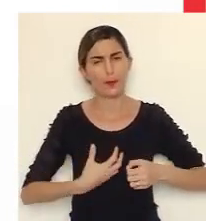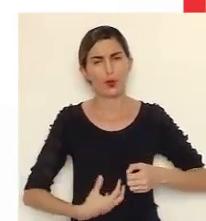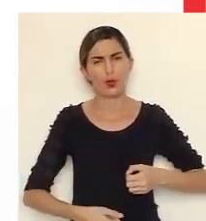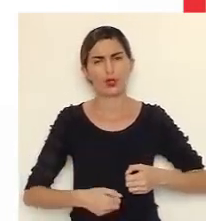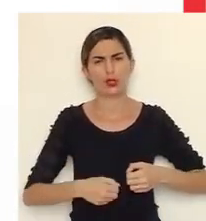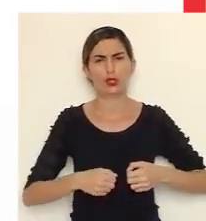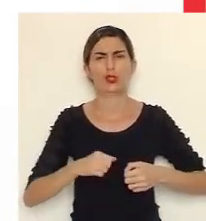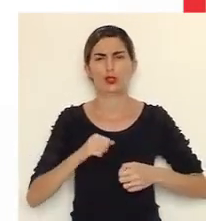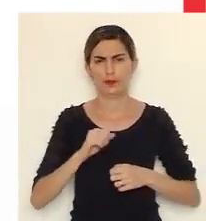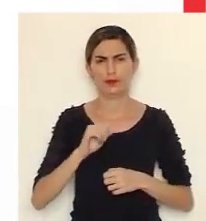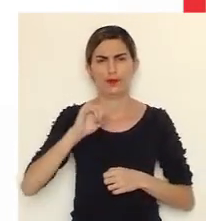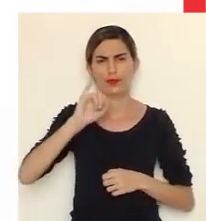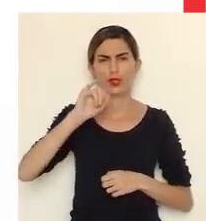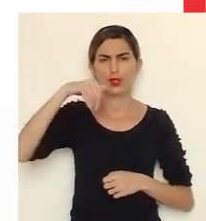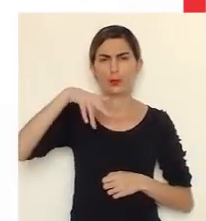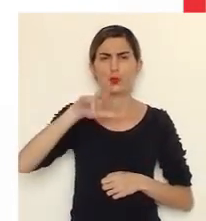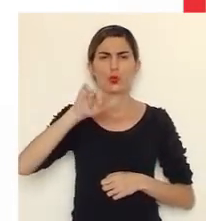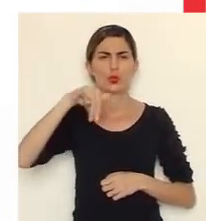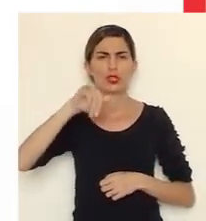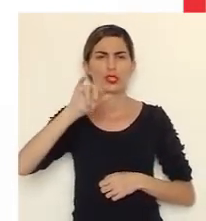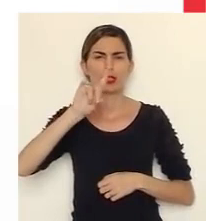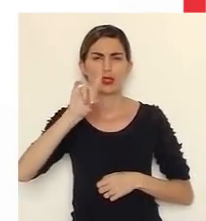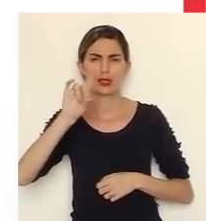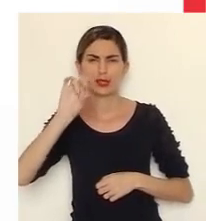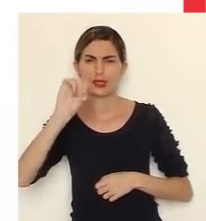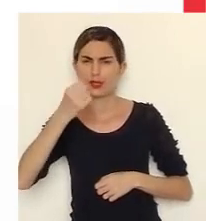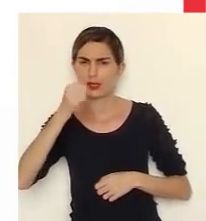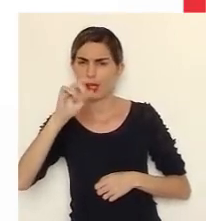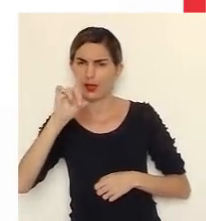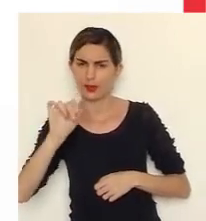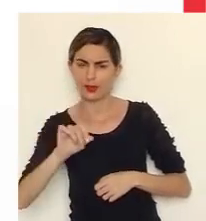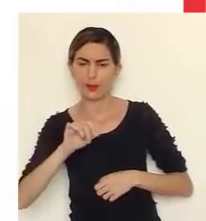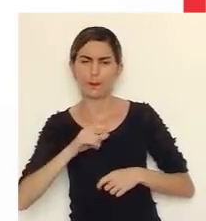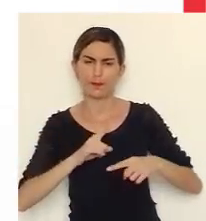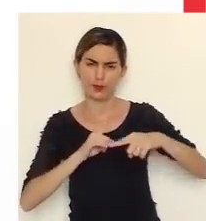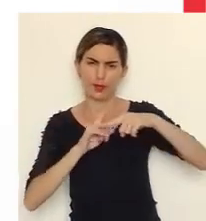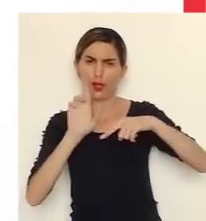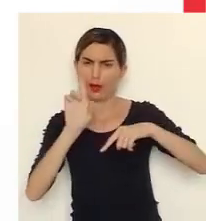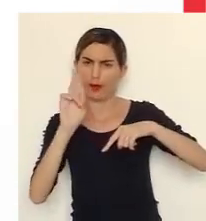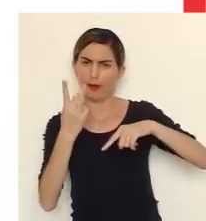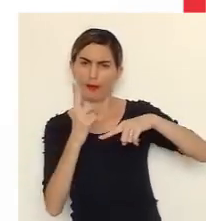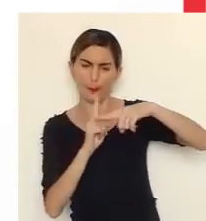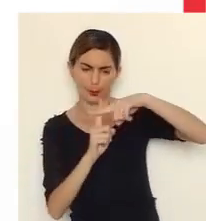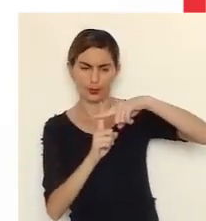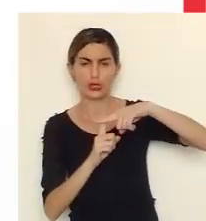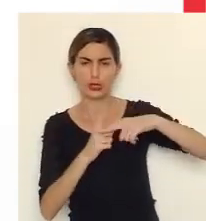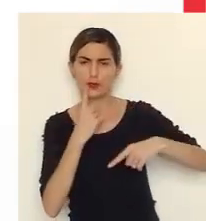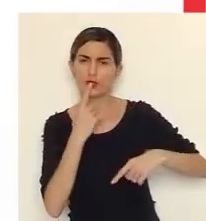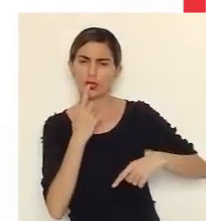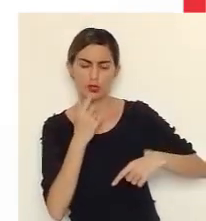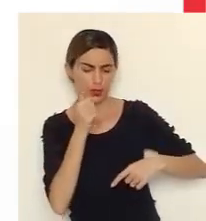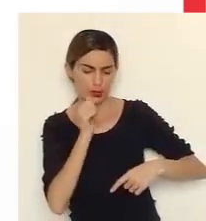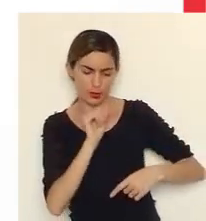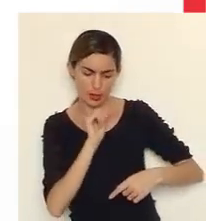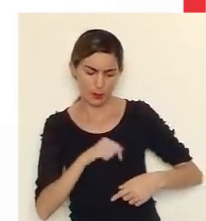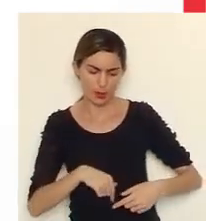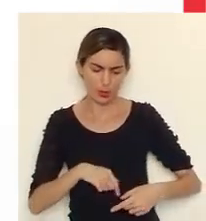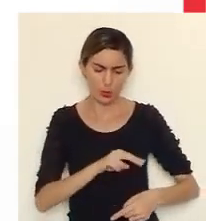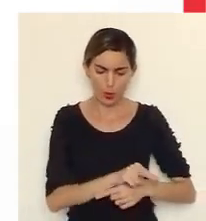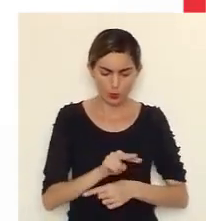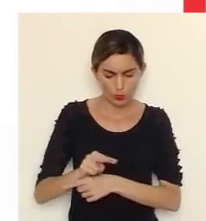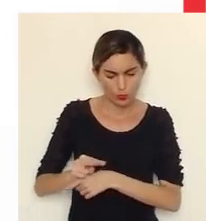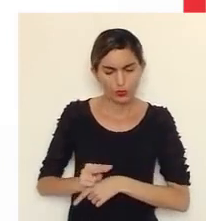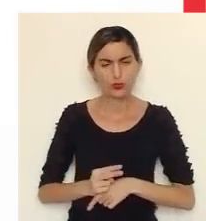se torne imunizada pelo sangue do feto RH positivo. Assim, o sangue da mãe